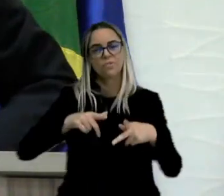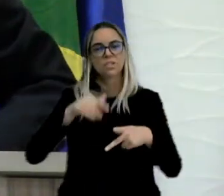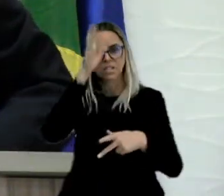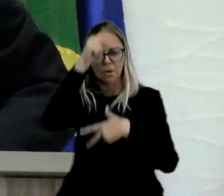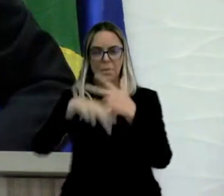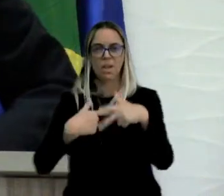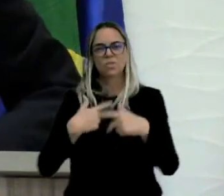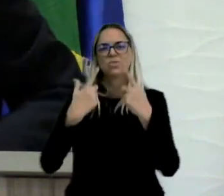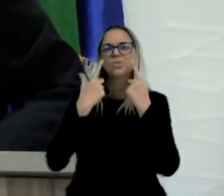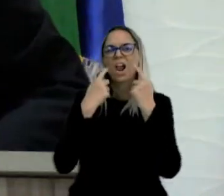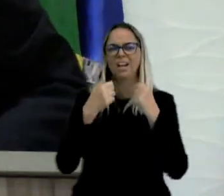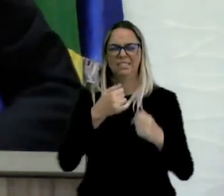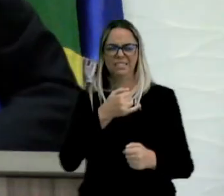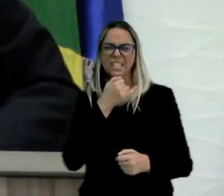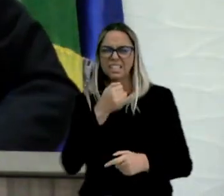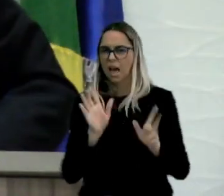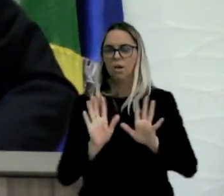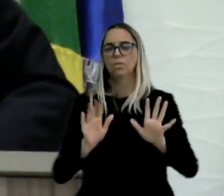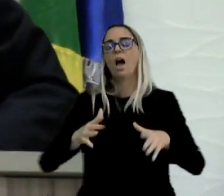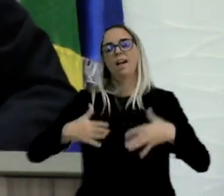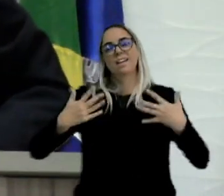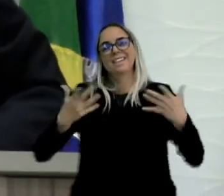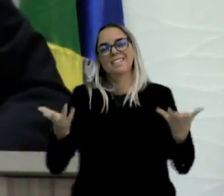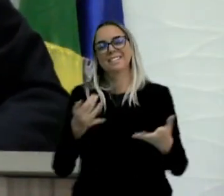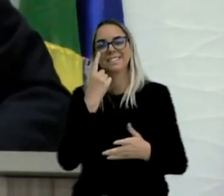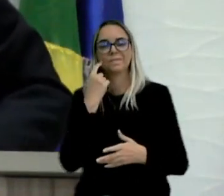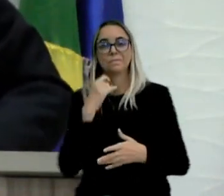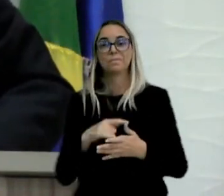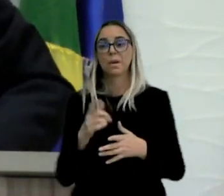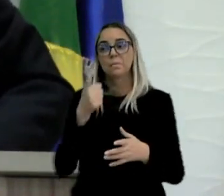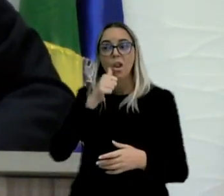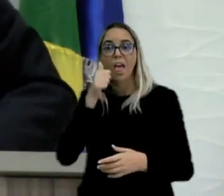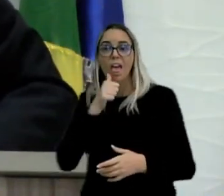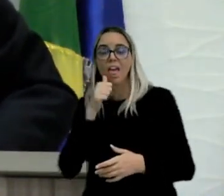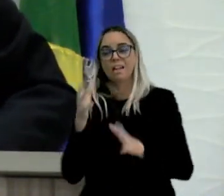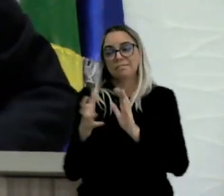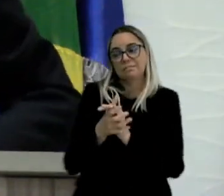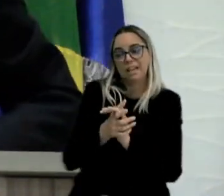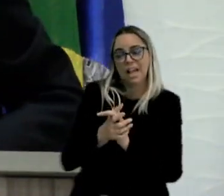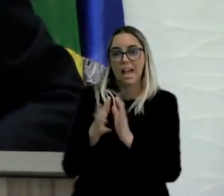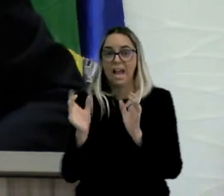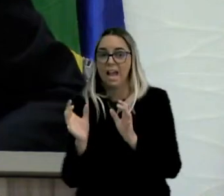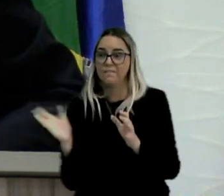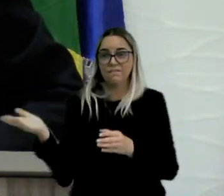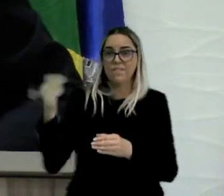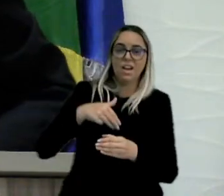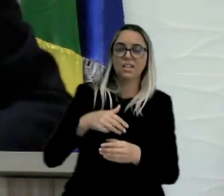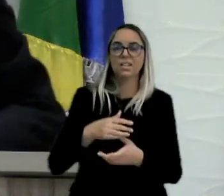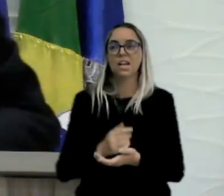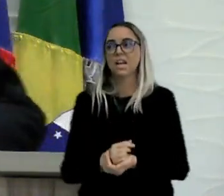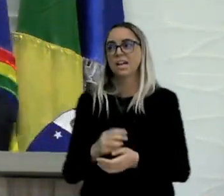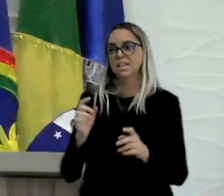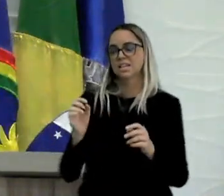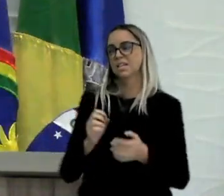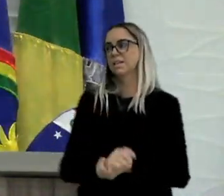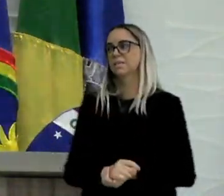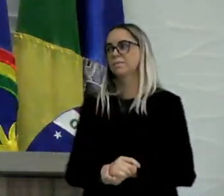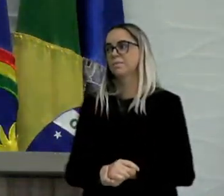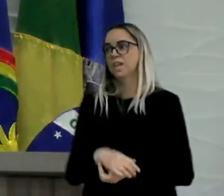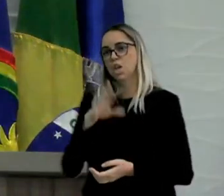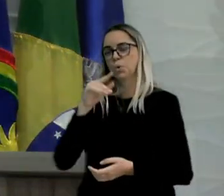alegria mas não de tristeza e se não conseguir minha mulher vem aí se não deixar eu boto minha esposa ih